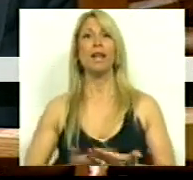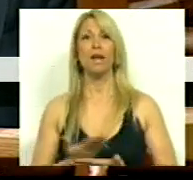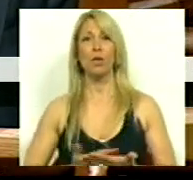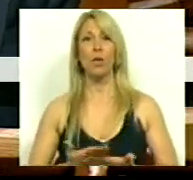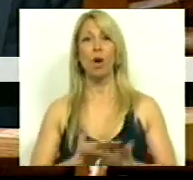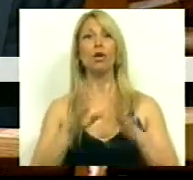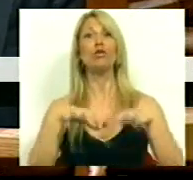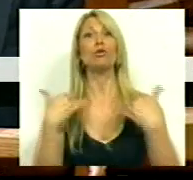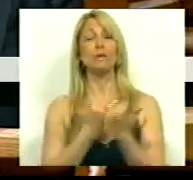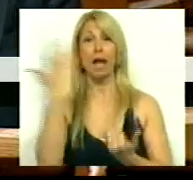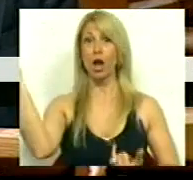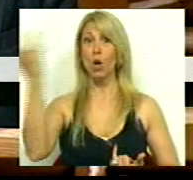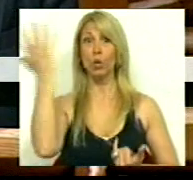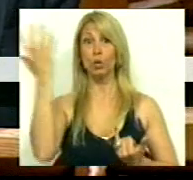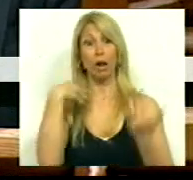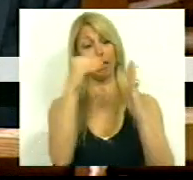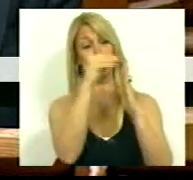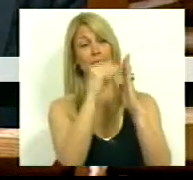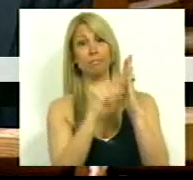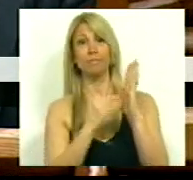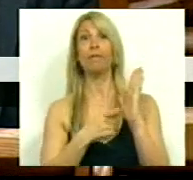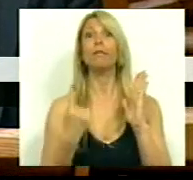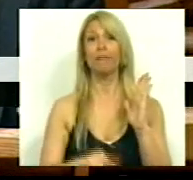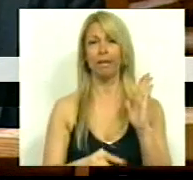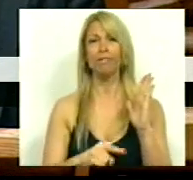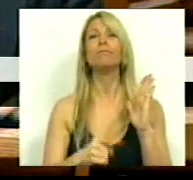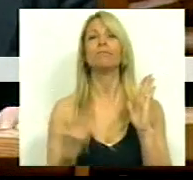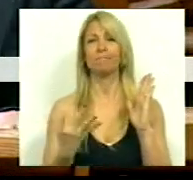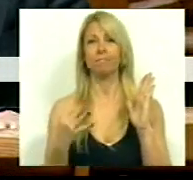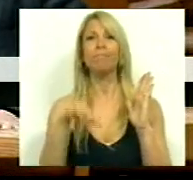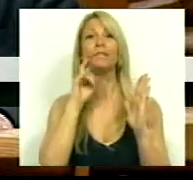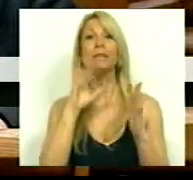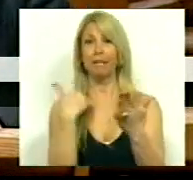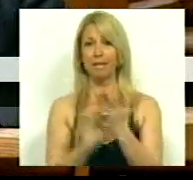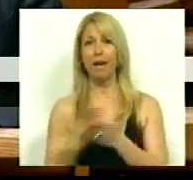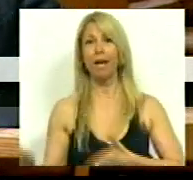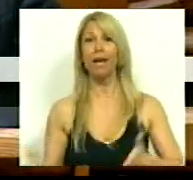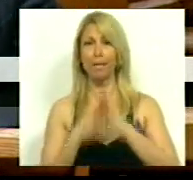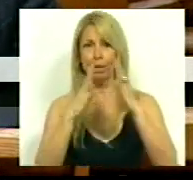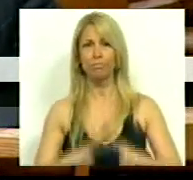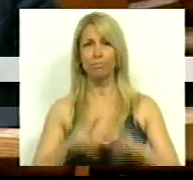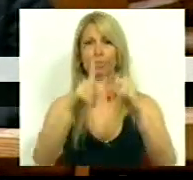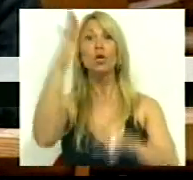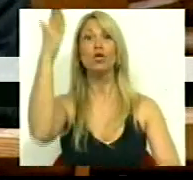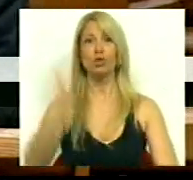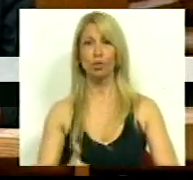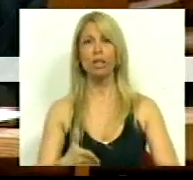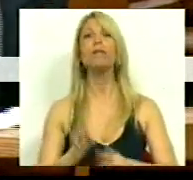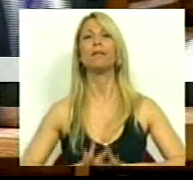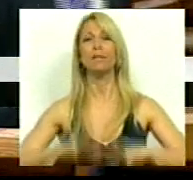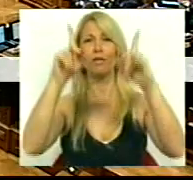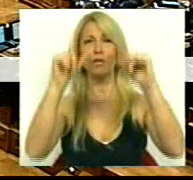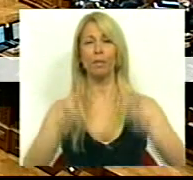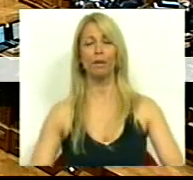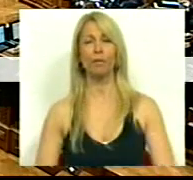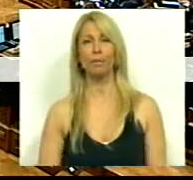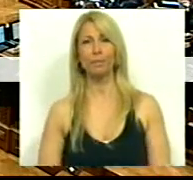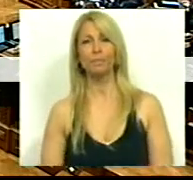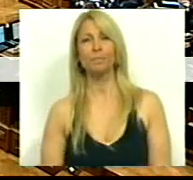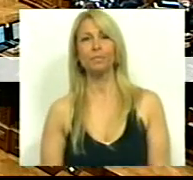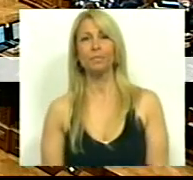económicos, sociais e culturais inscritos é que garante o caminho do progresso, da justiça e do desenvolvimento.